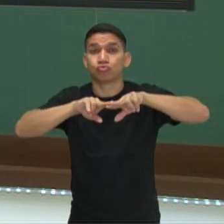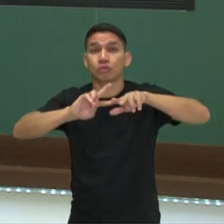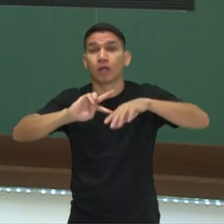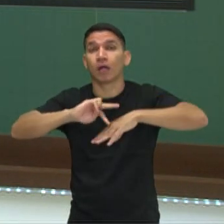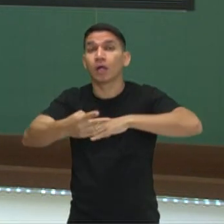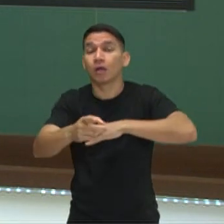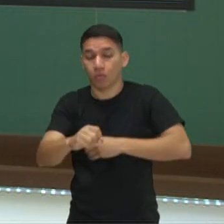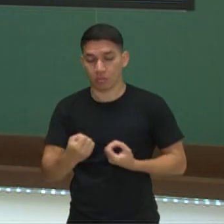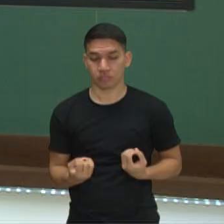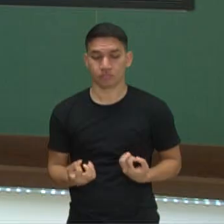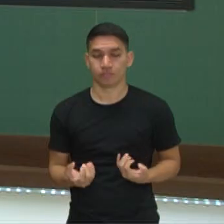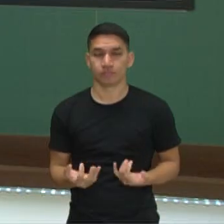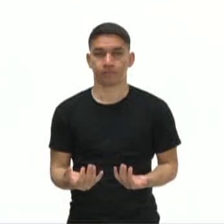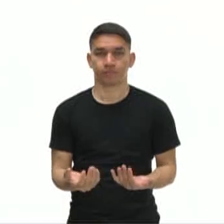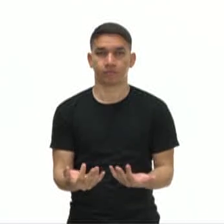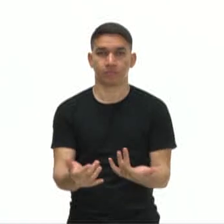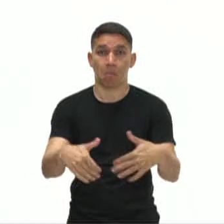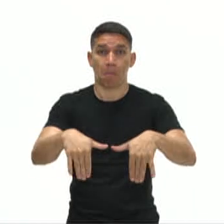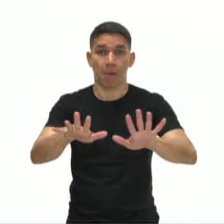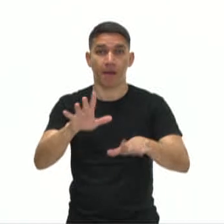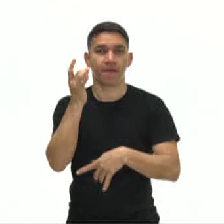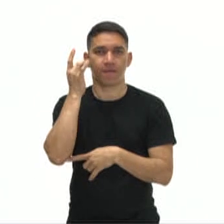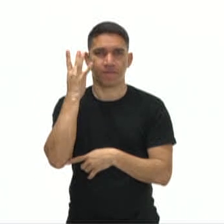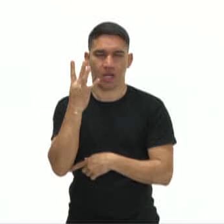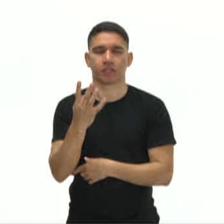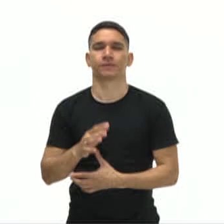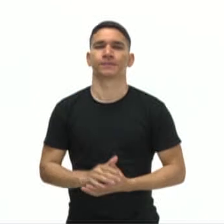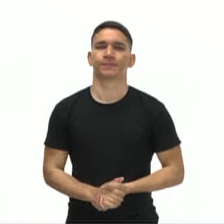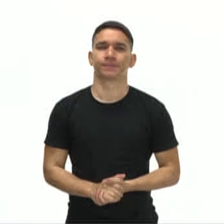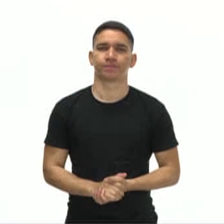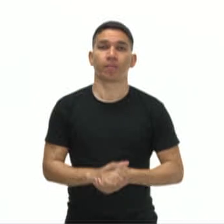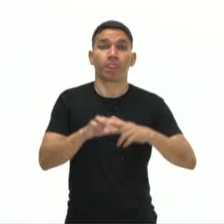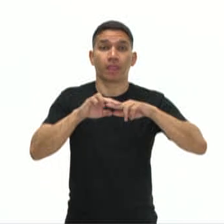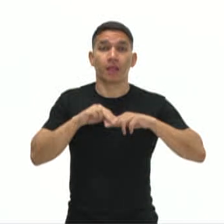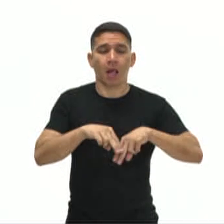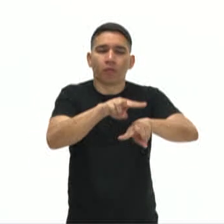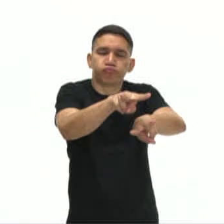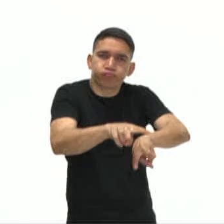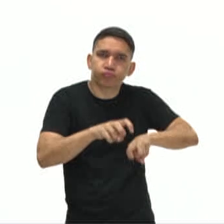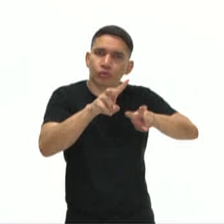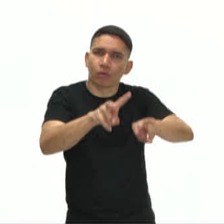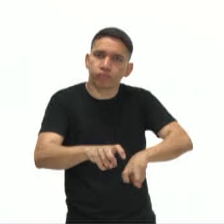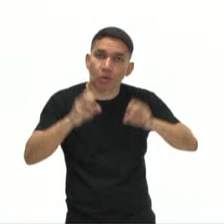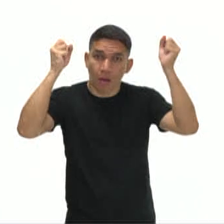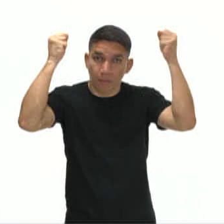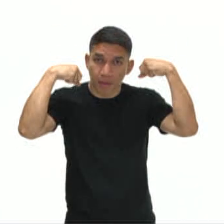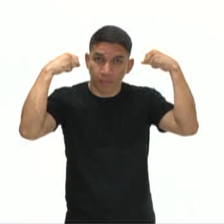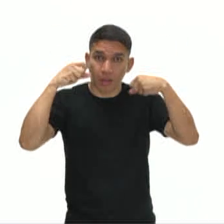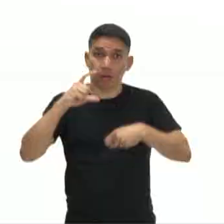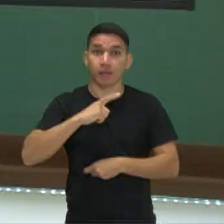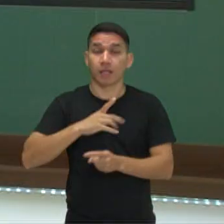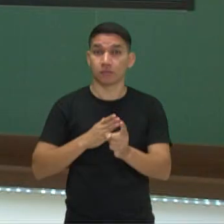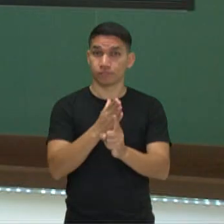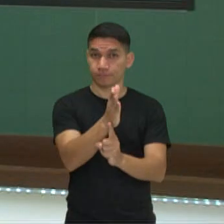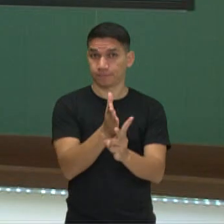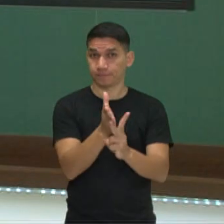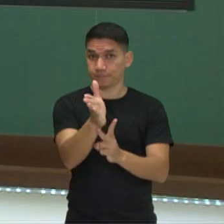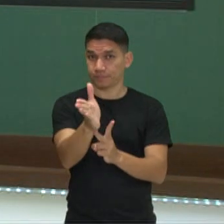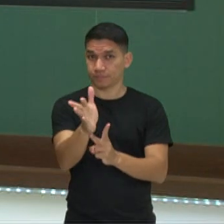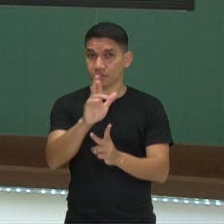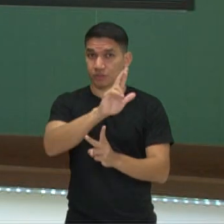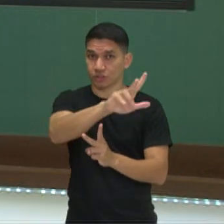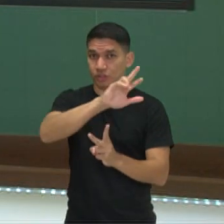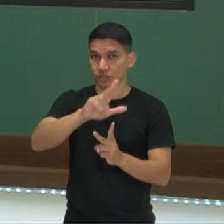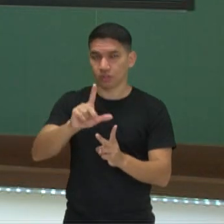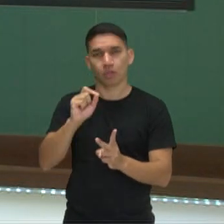bem, vamos lá. Então, essa produção agrícola mexicana se divide em duas formas, né? Dois tipos de